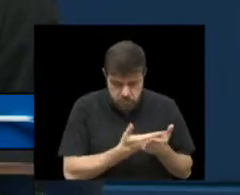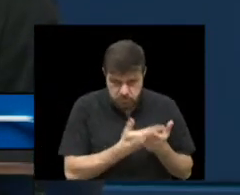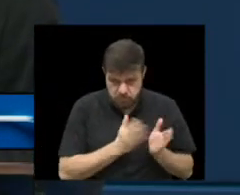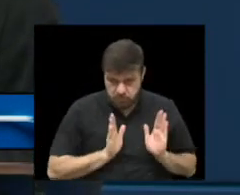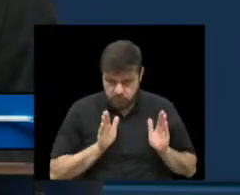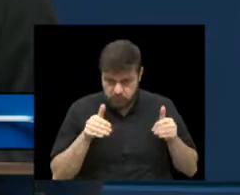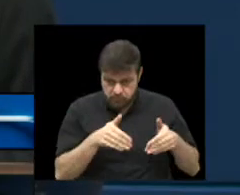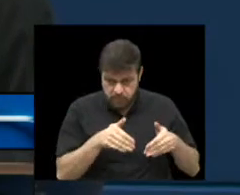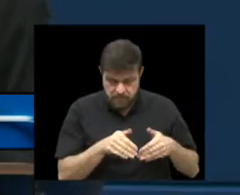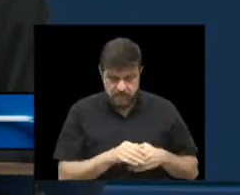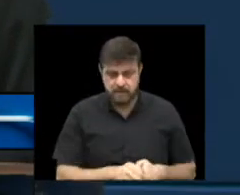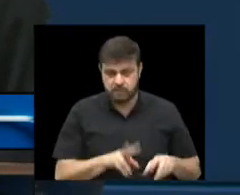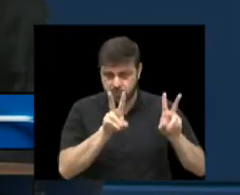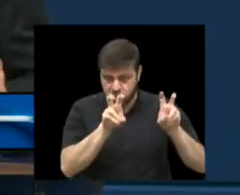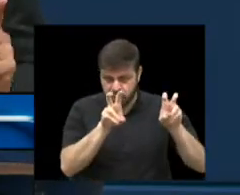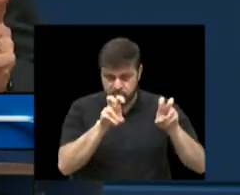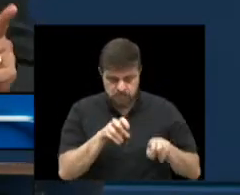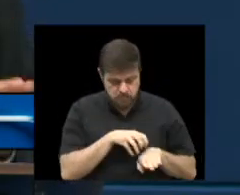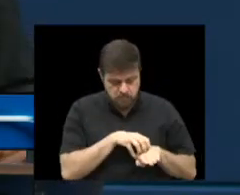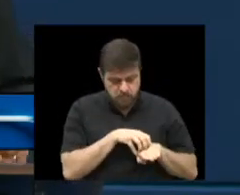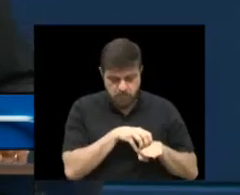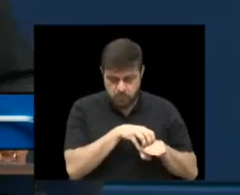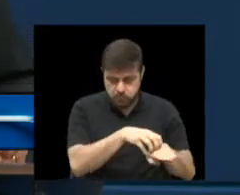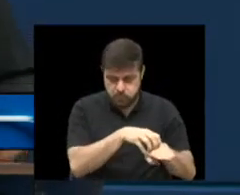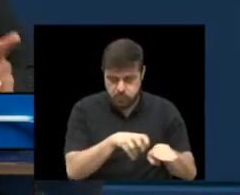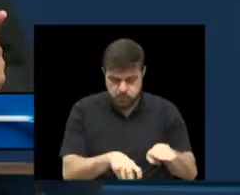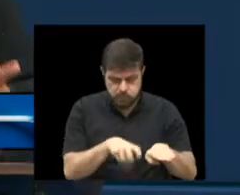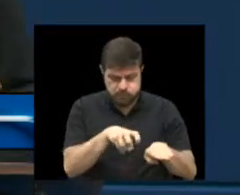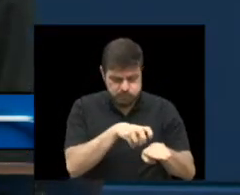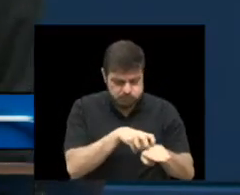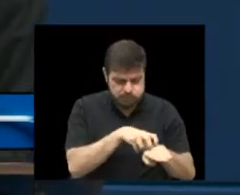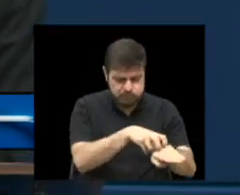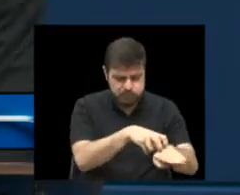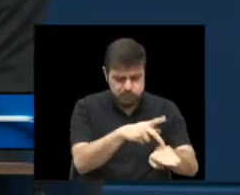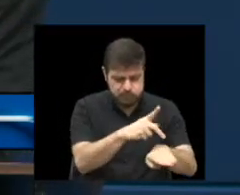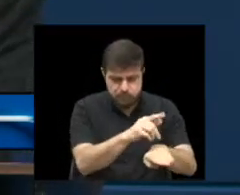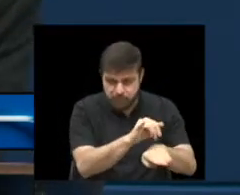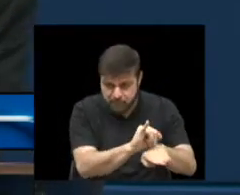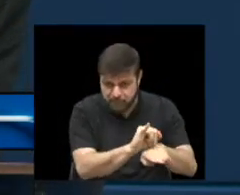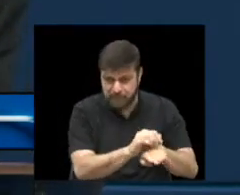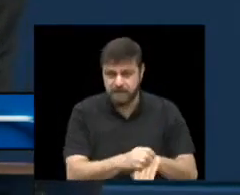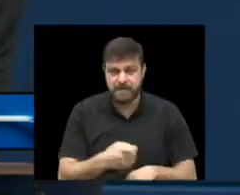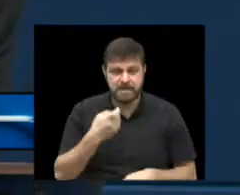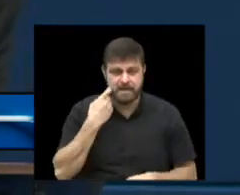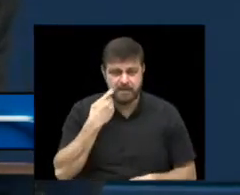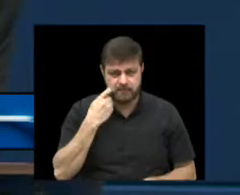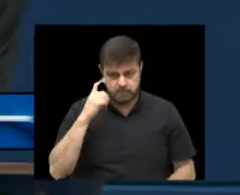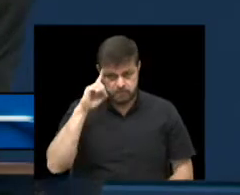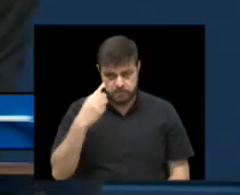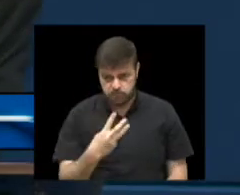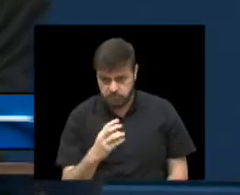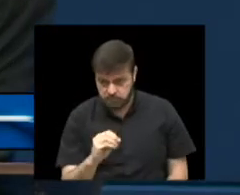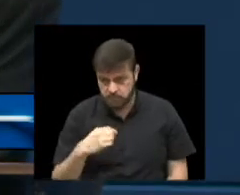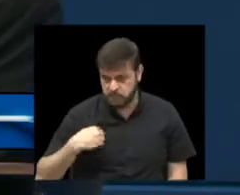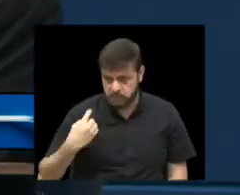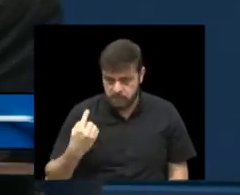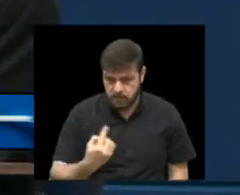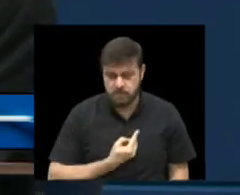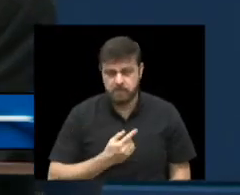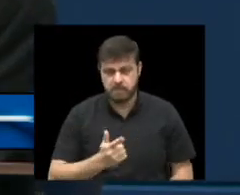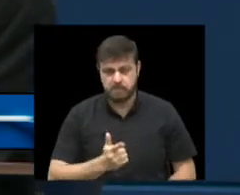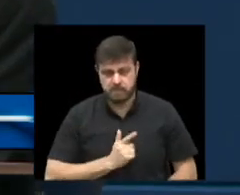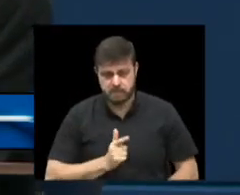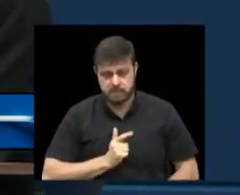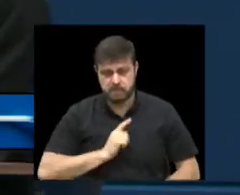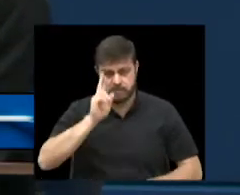Pai Serviço, que será na próxima sexta-feira, dia 30. Nós teremos aqui no plenarinho, nós teremos, senhor